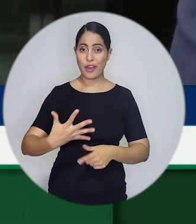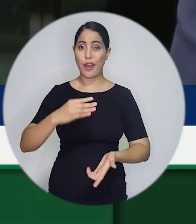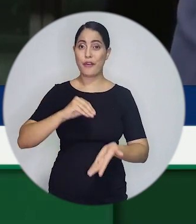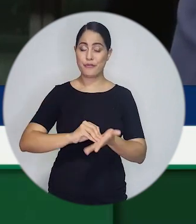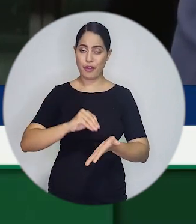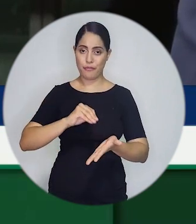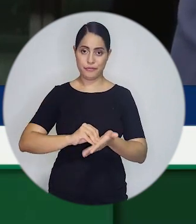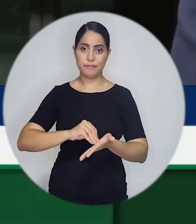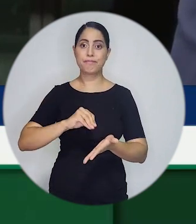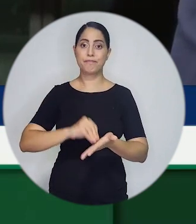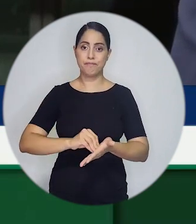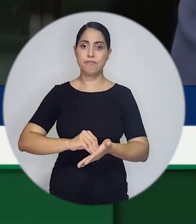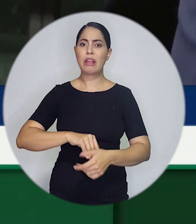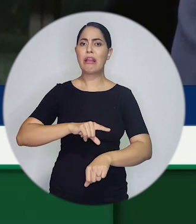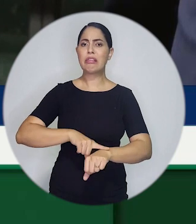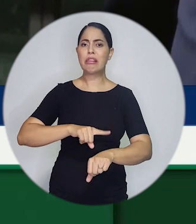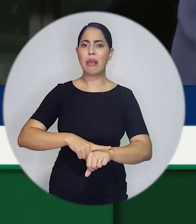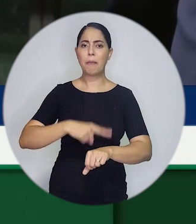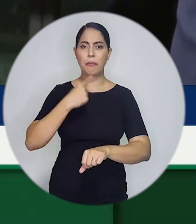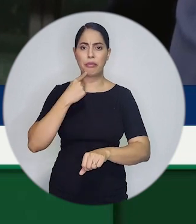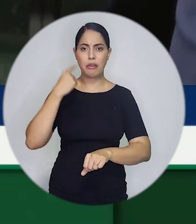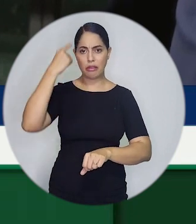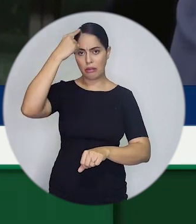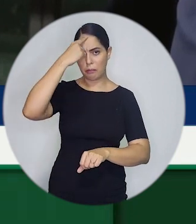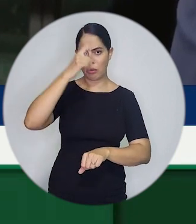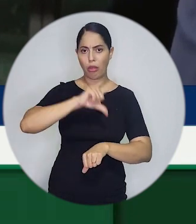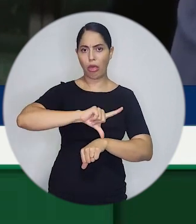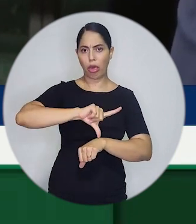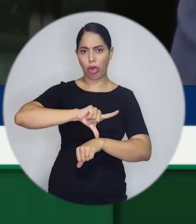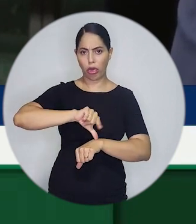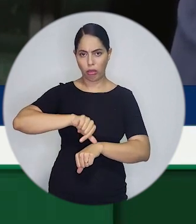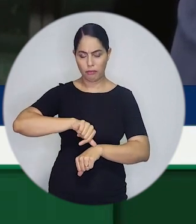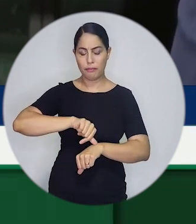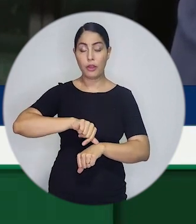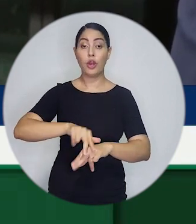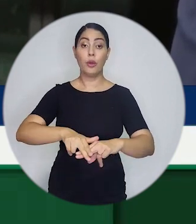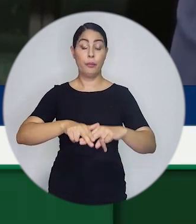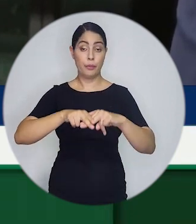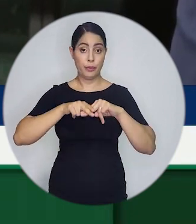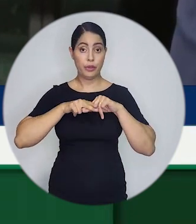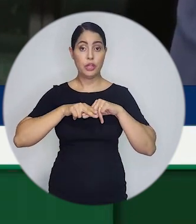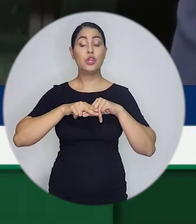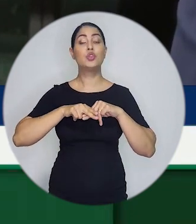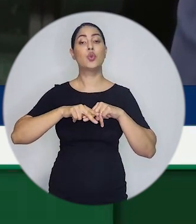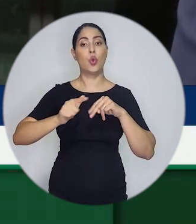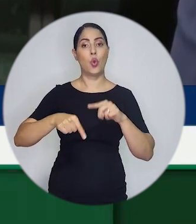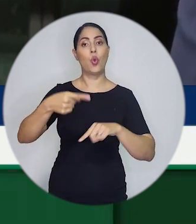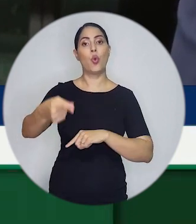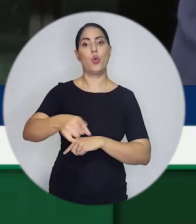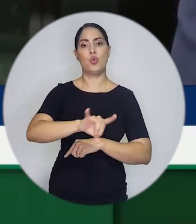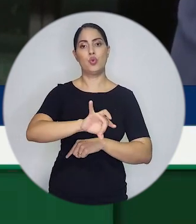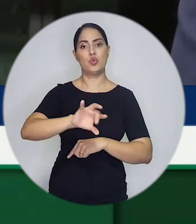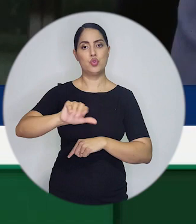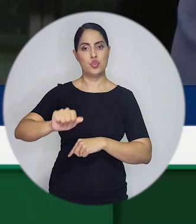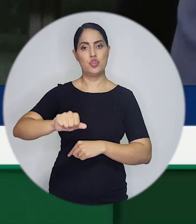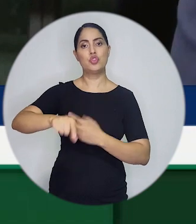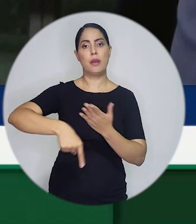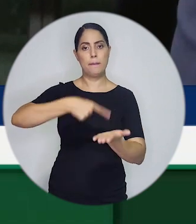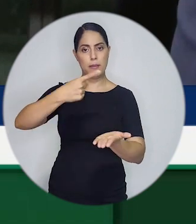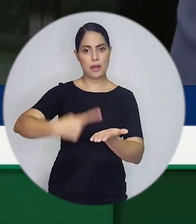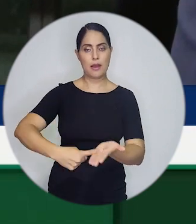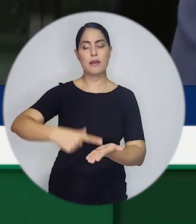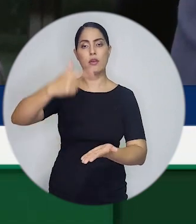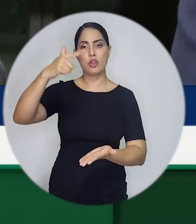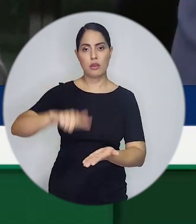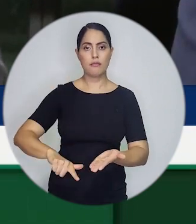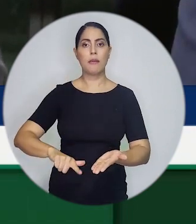injustificado por mais de 30 minutos para o seu início, devendo ocorrer remarcação para a